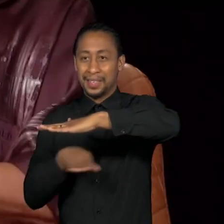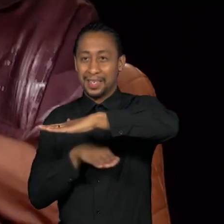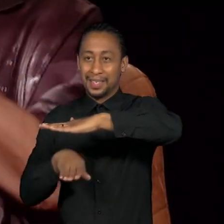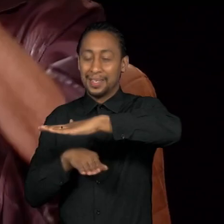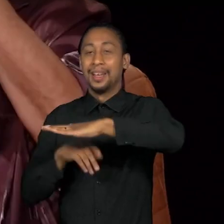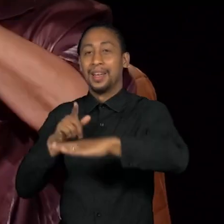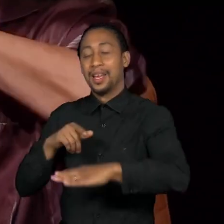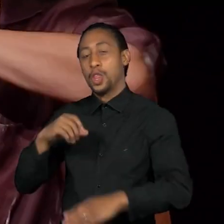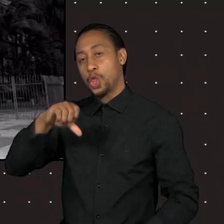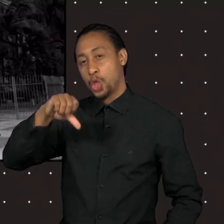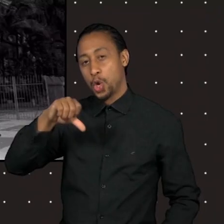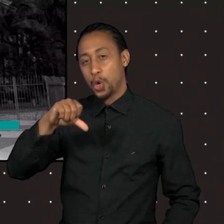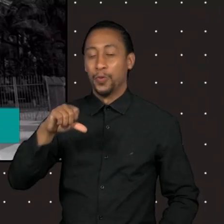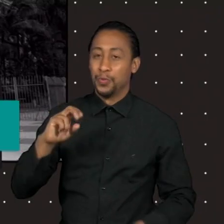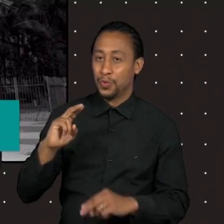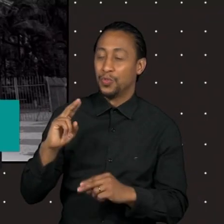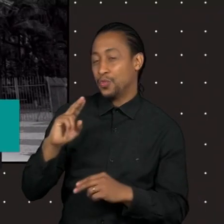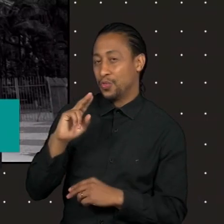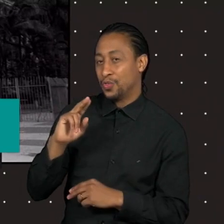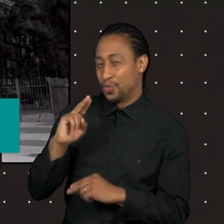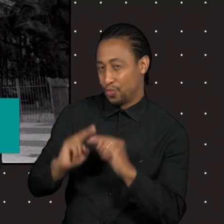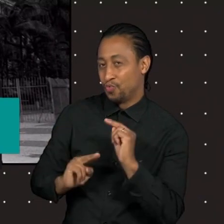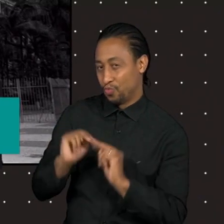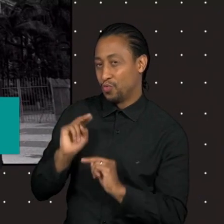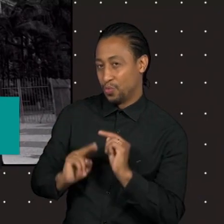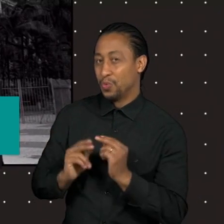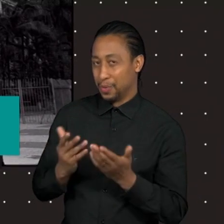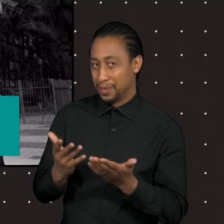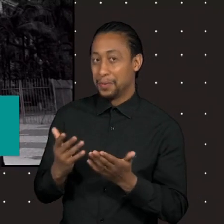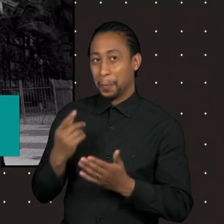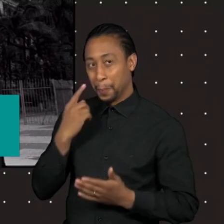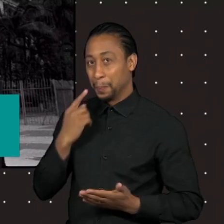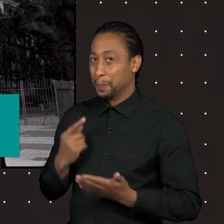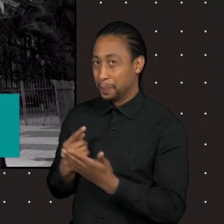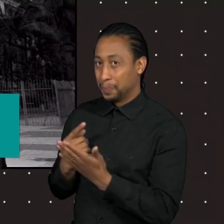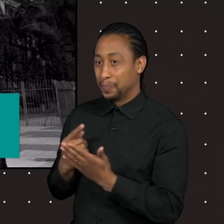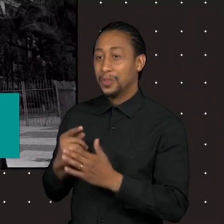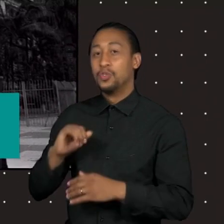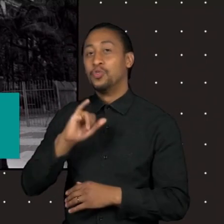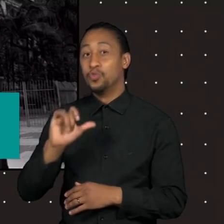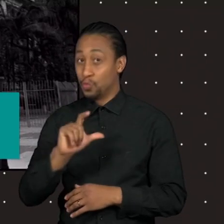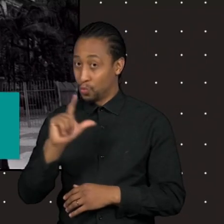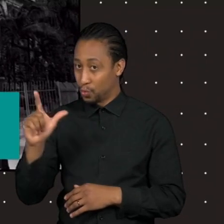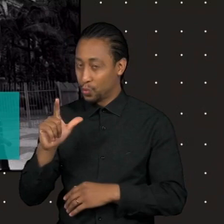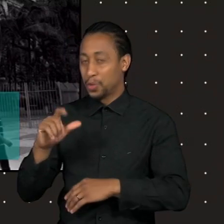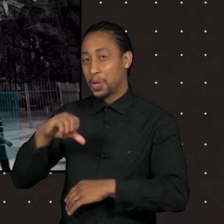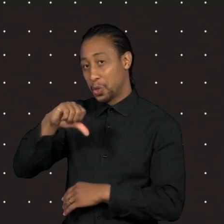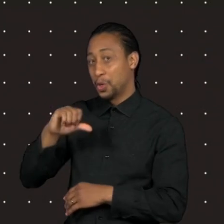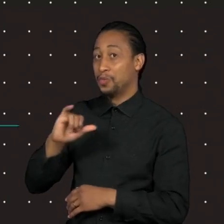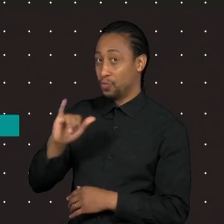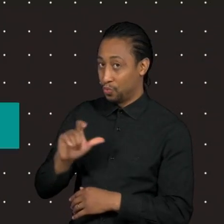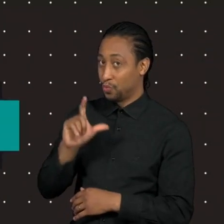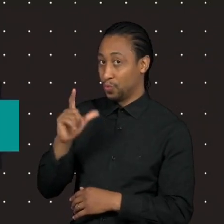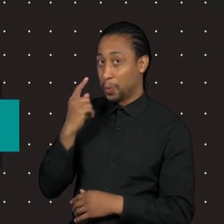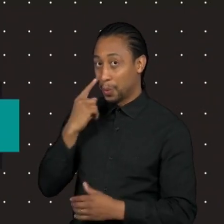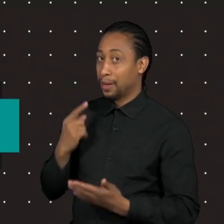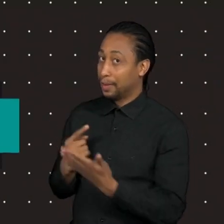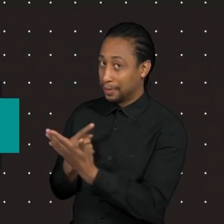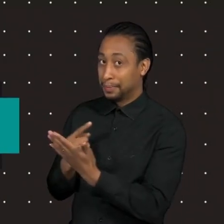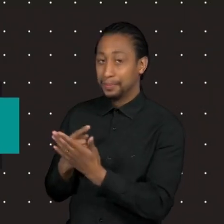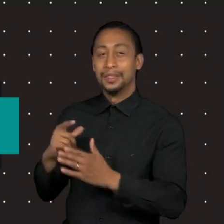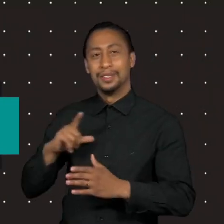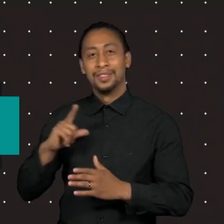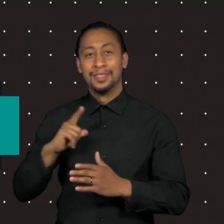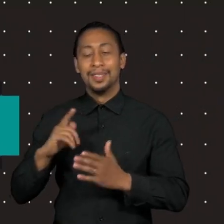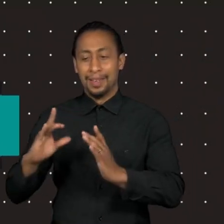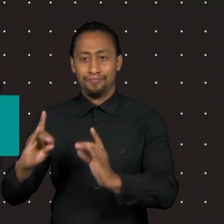a minha escola era a Caetano de Campos, então saía ali da Major Arquedinho, passava pelo